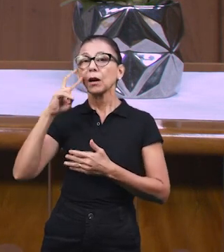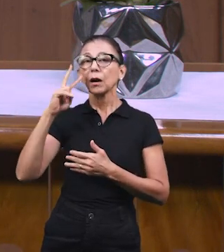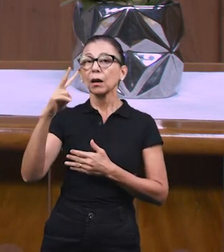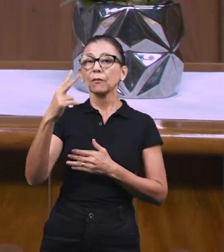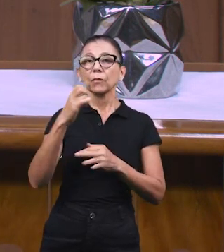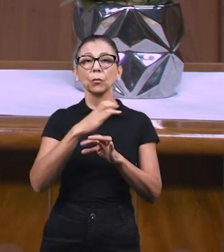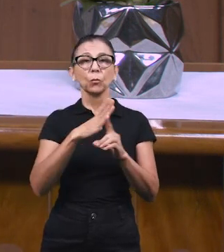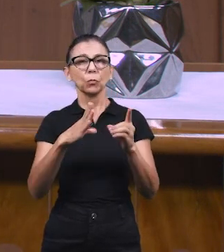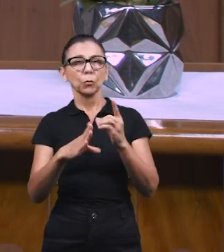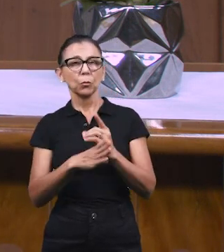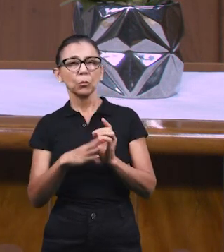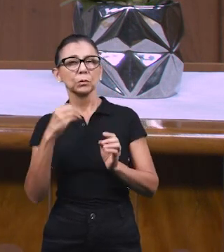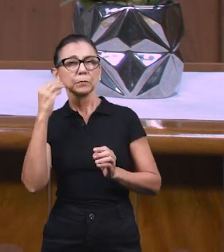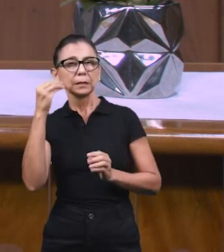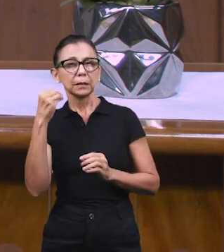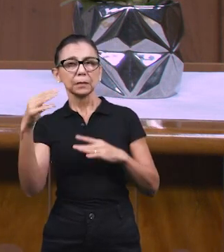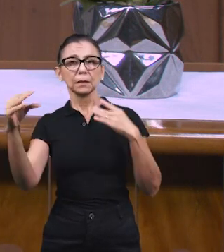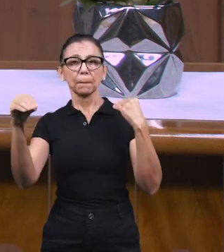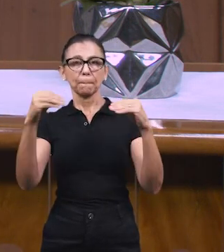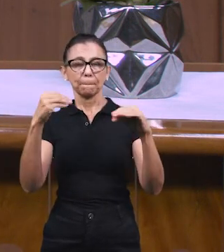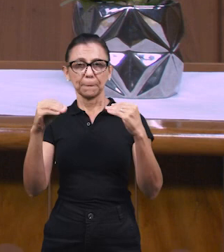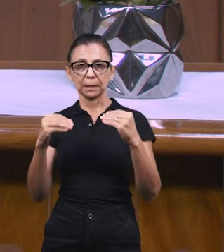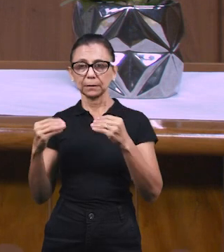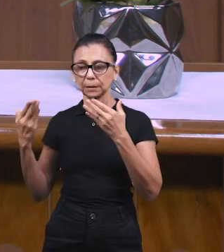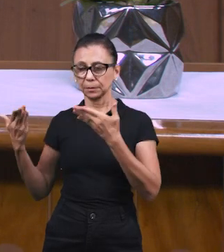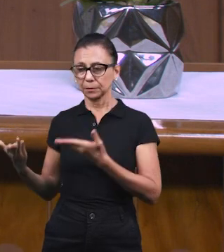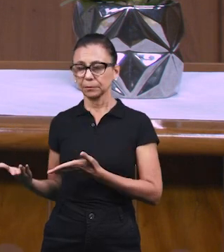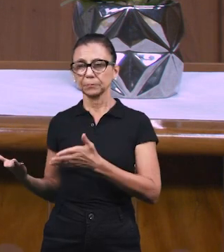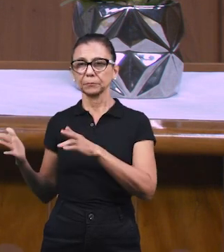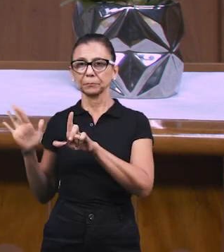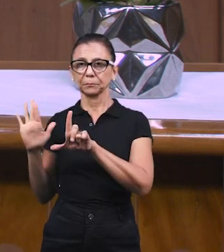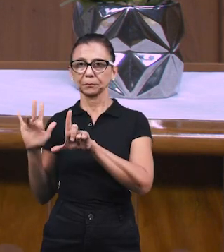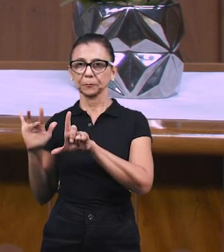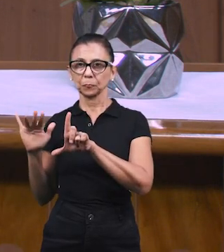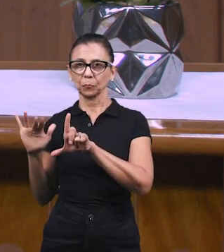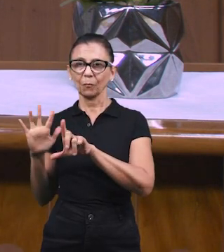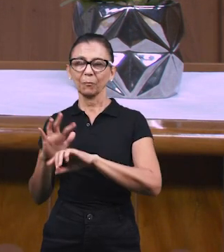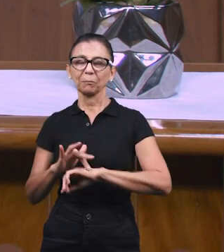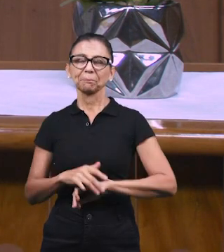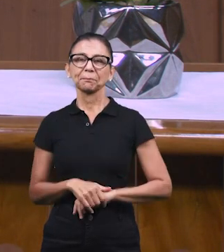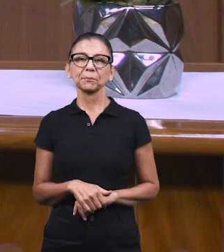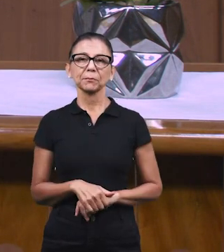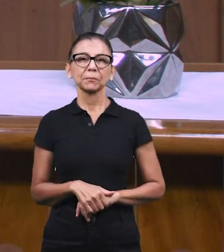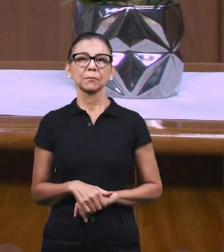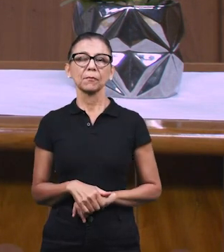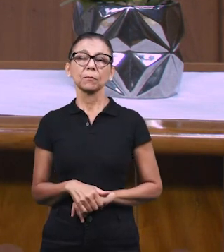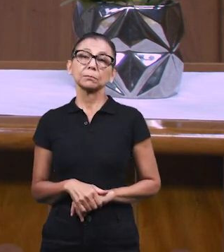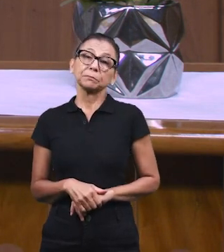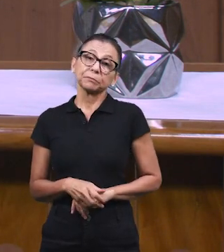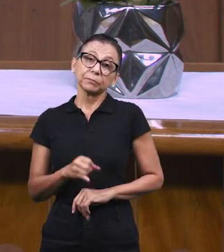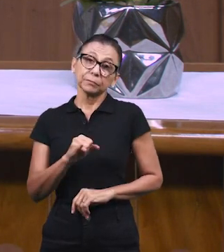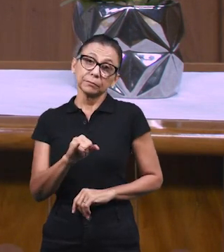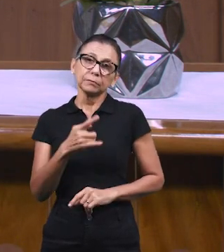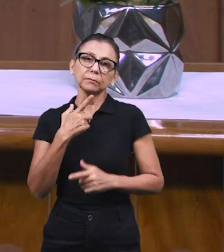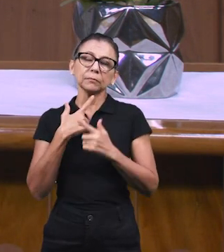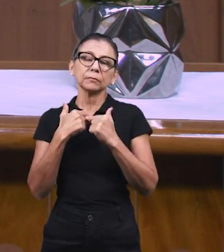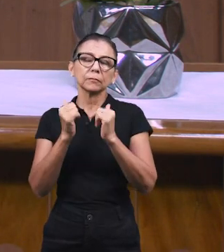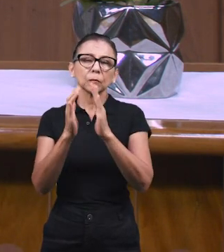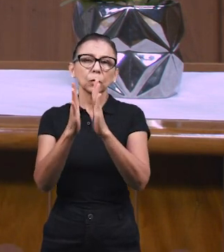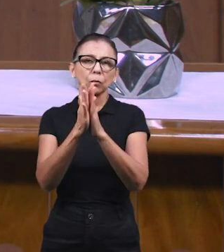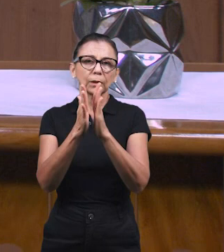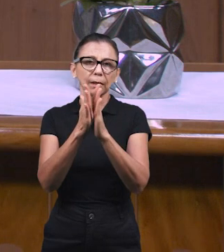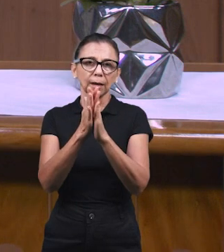transmissões, o QR Code também está aí à sua disposição. E se você deseja